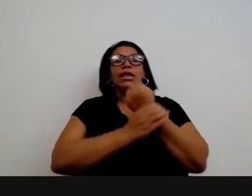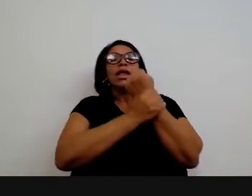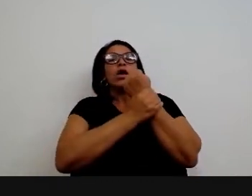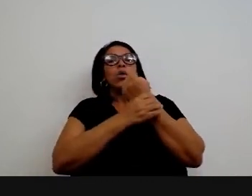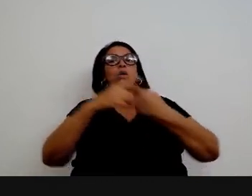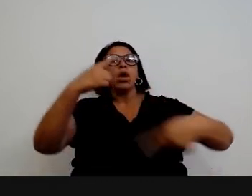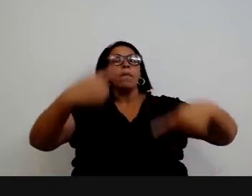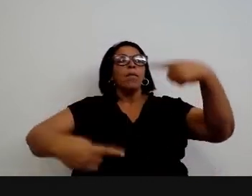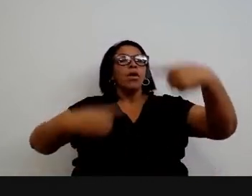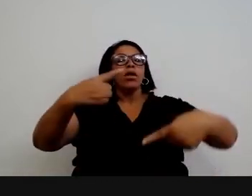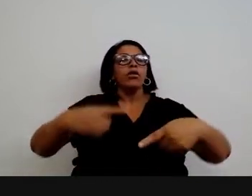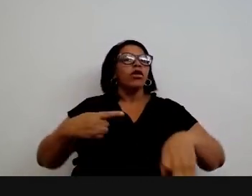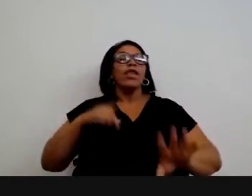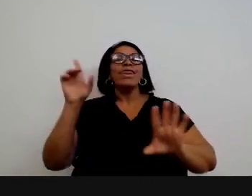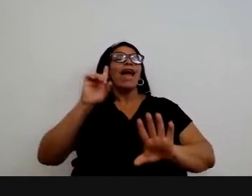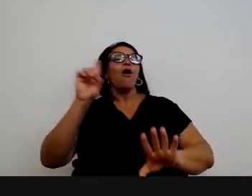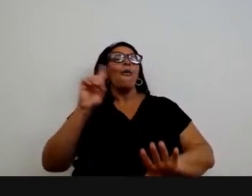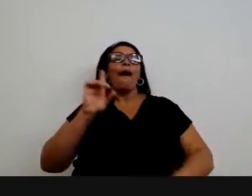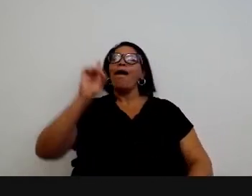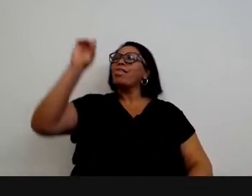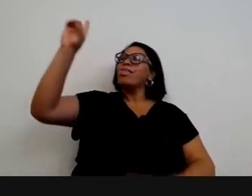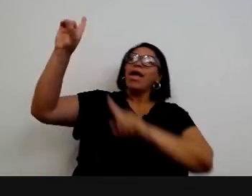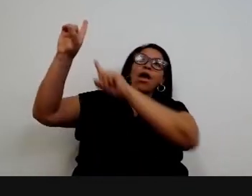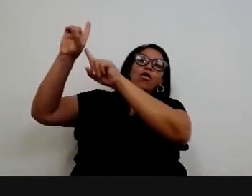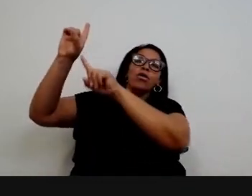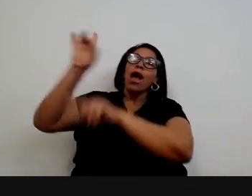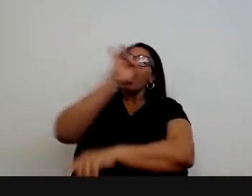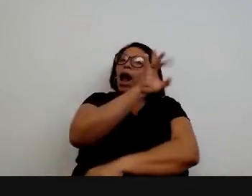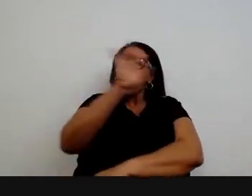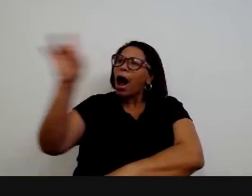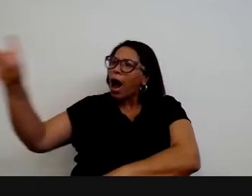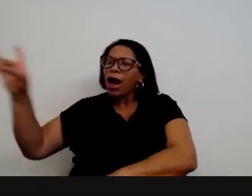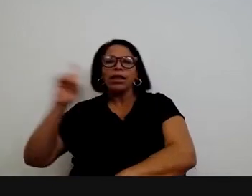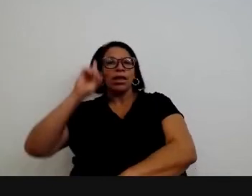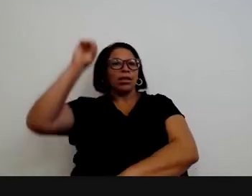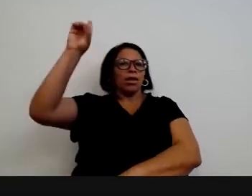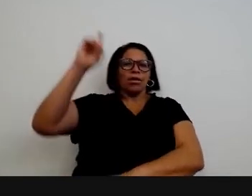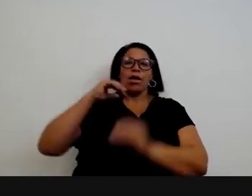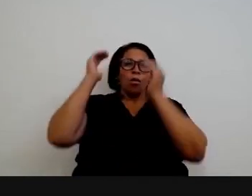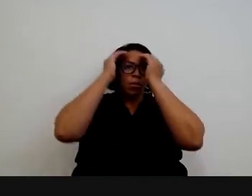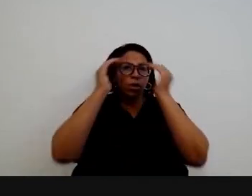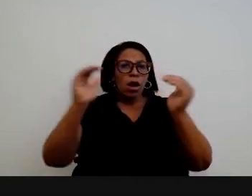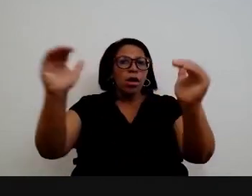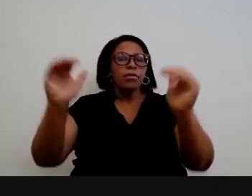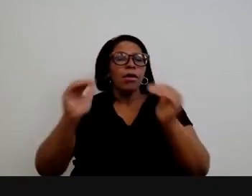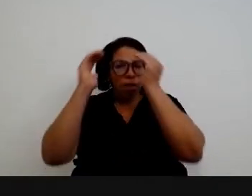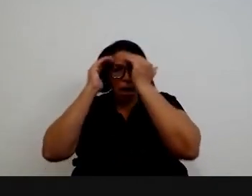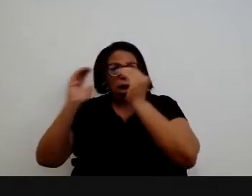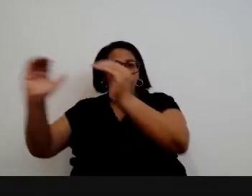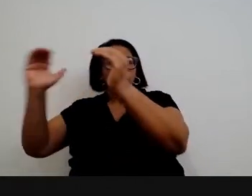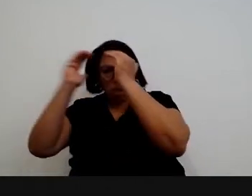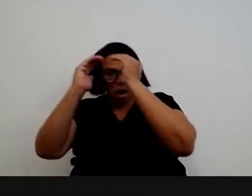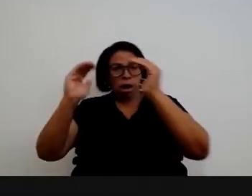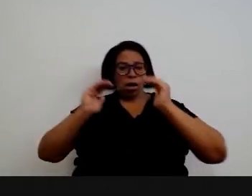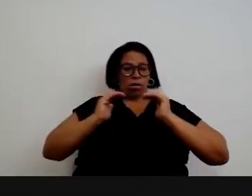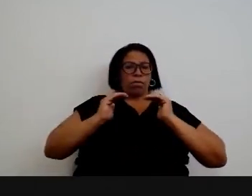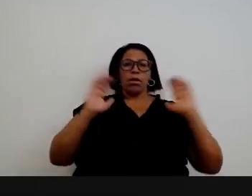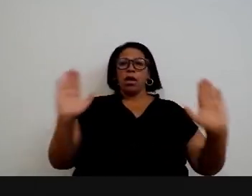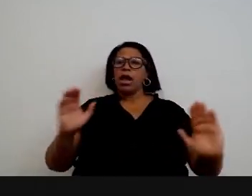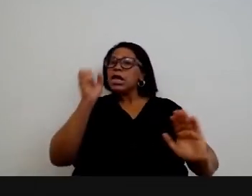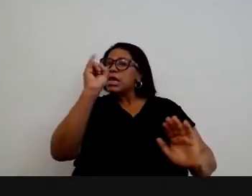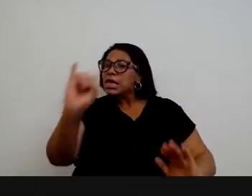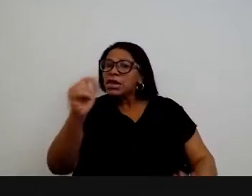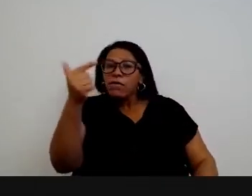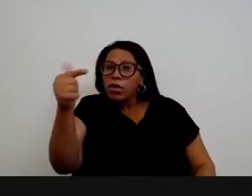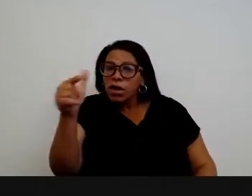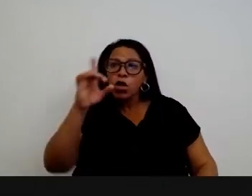segura. Não é por meio de Deus. Porque Deus, cada um tem o seu, e eu preciso respeitar o seu, assim como você precisa respeitar o meu. E se você disser para mim que não